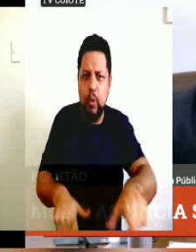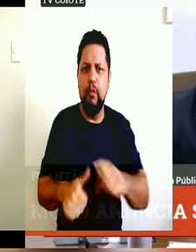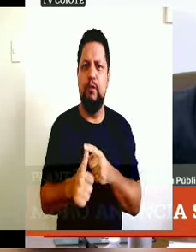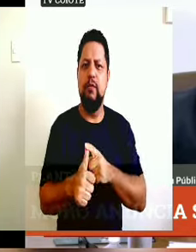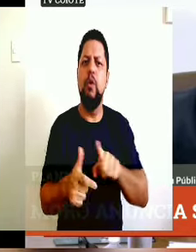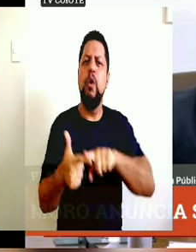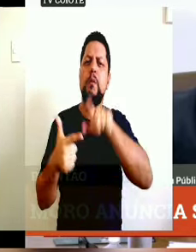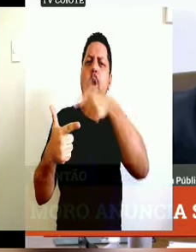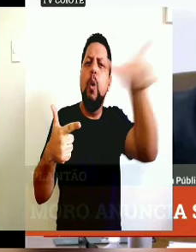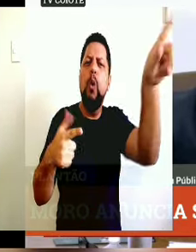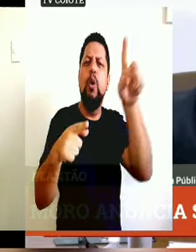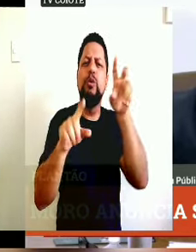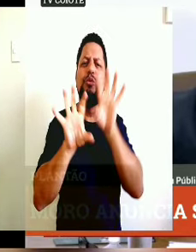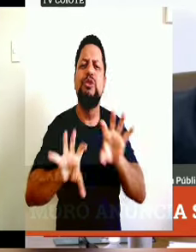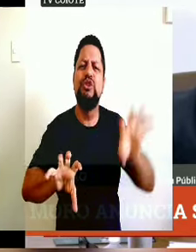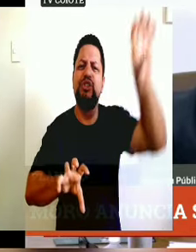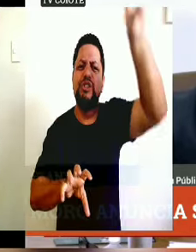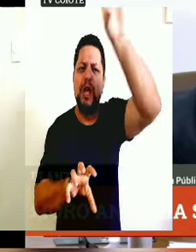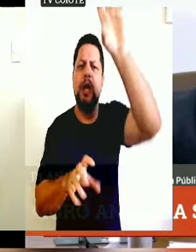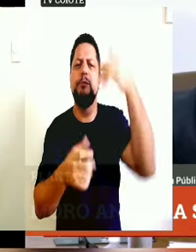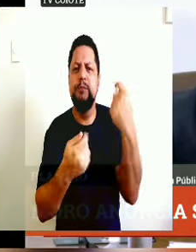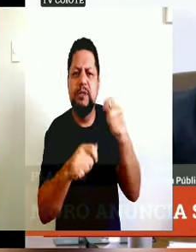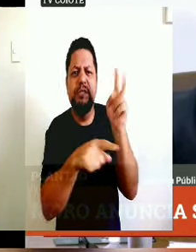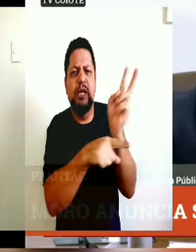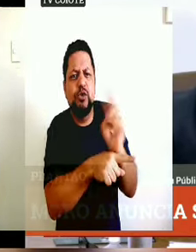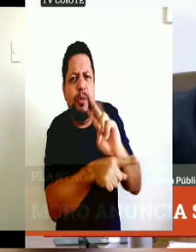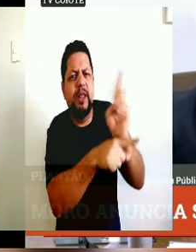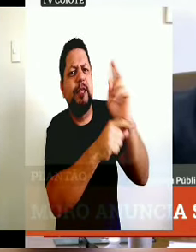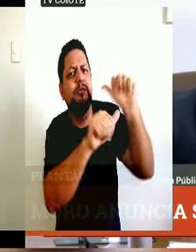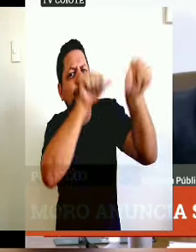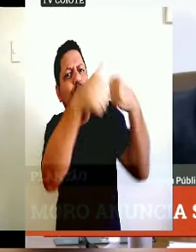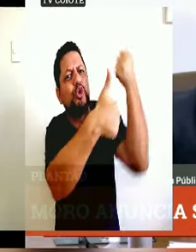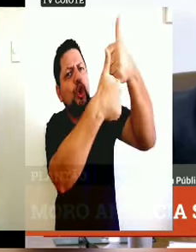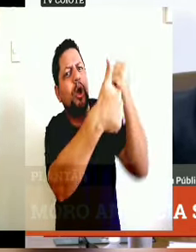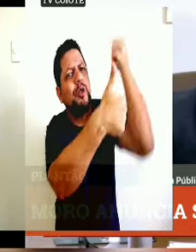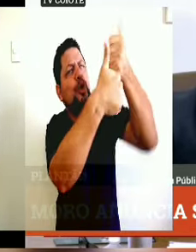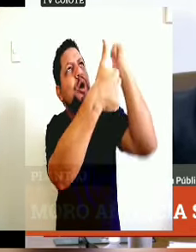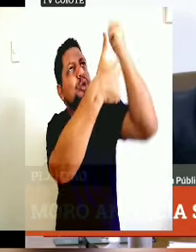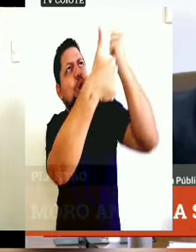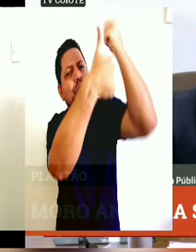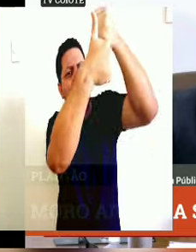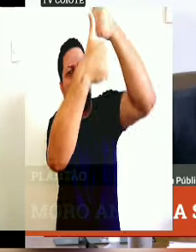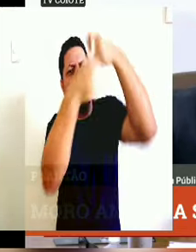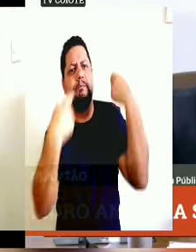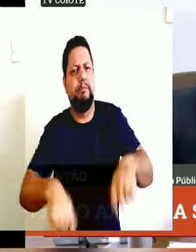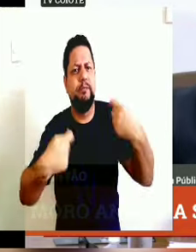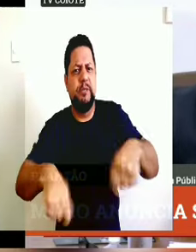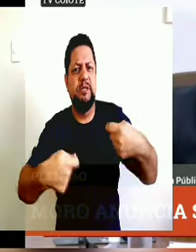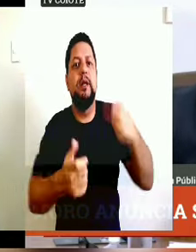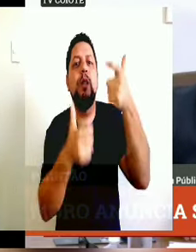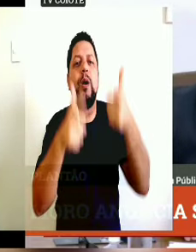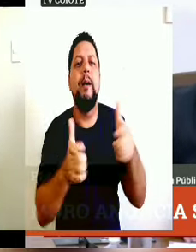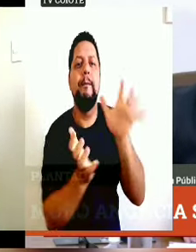outros superintendentes provavelmente viriam em seguida, a superintendente da Polícia Federal de